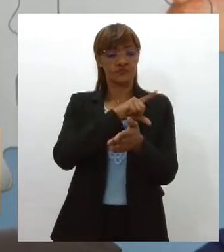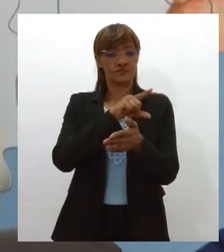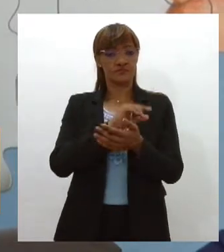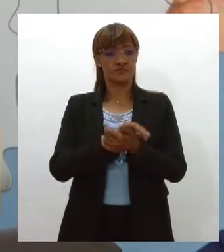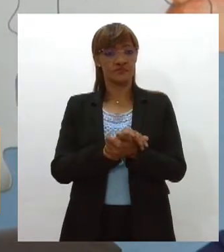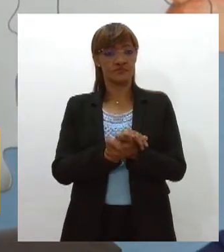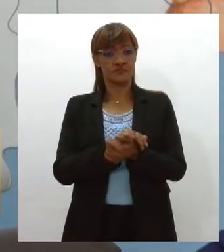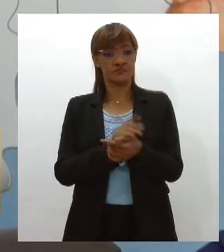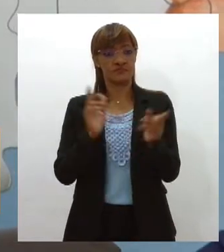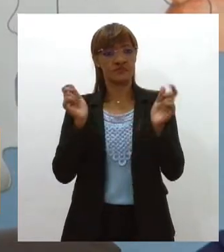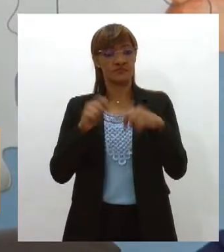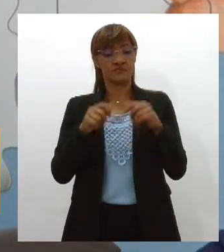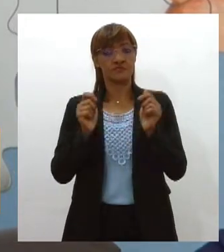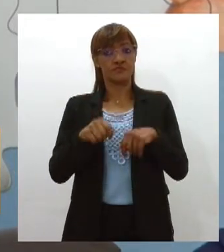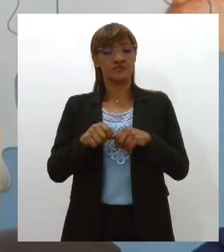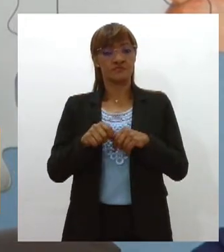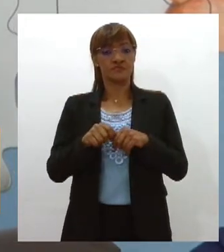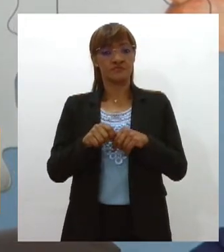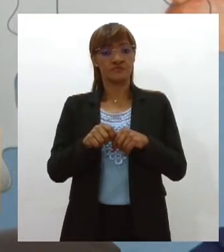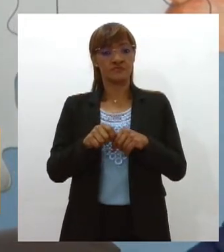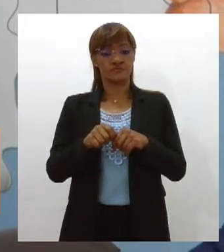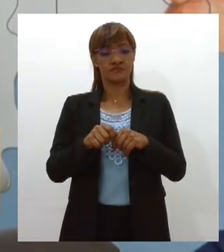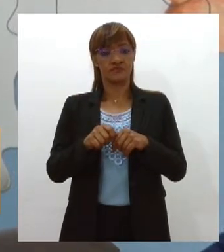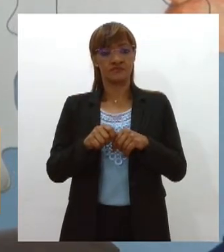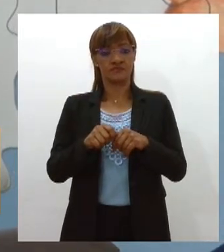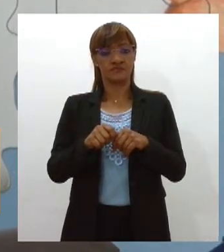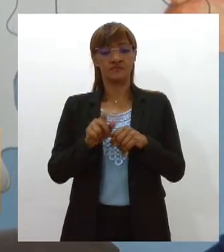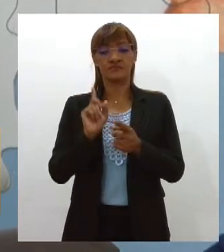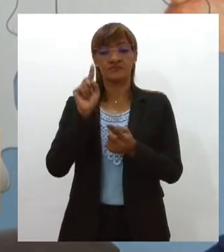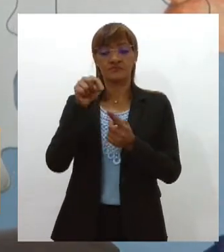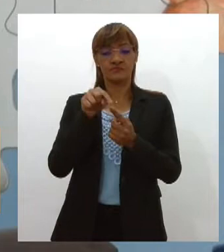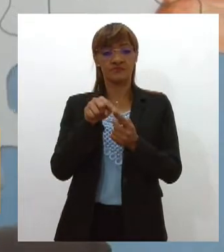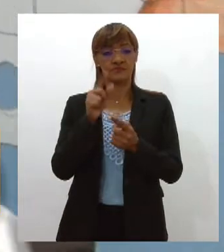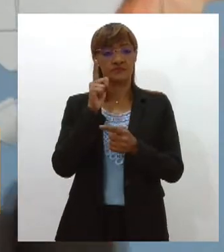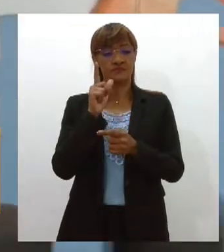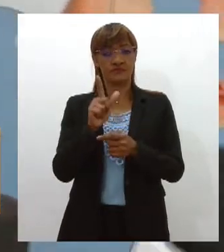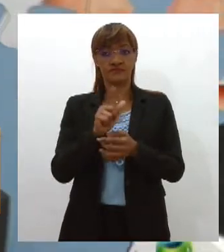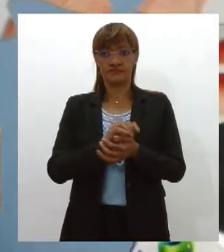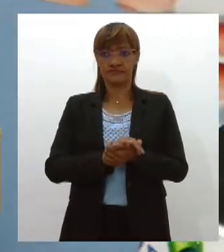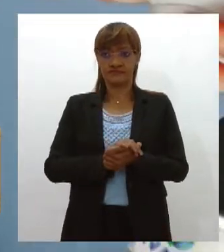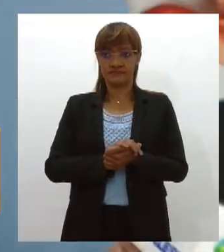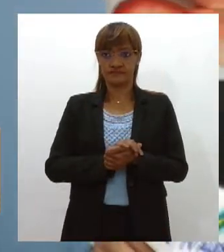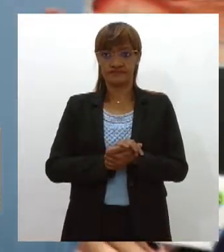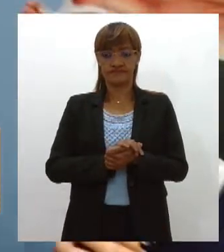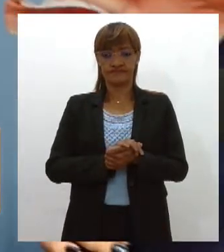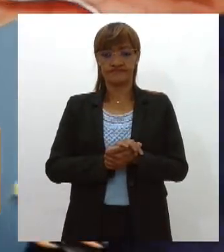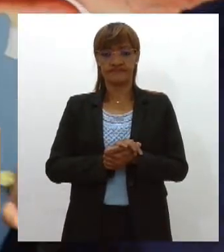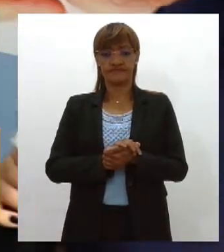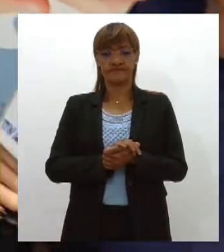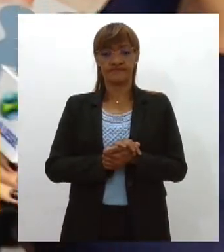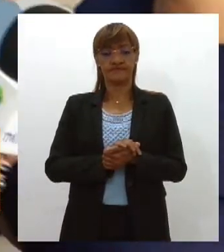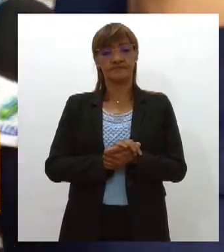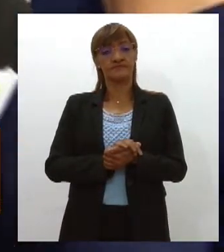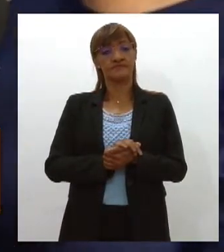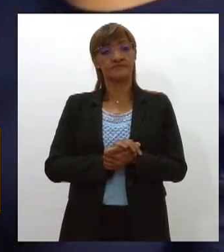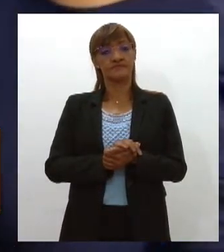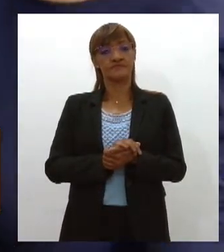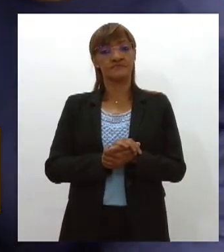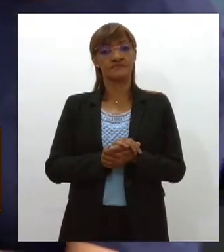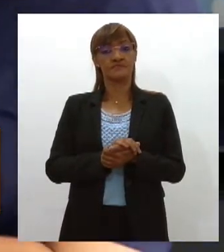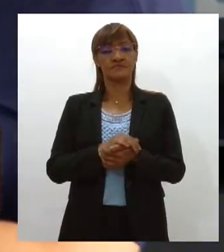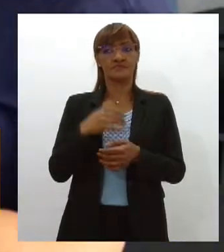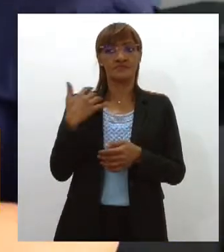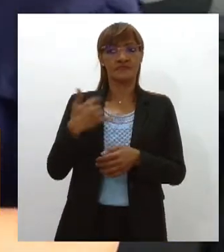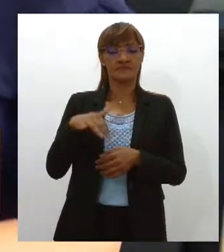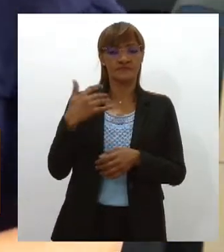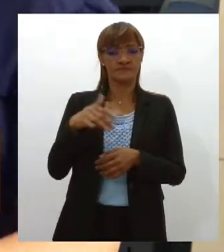sejam beneficiadas com esse grande objetivo da instituição. Com relação a, como você falou, custos, é muito caro, né, todo